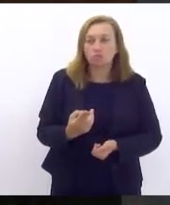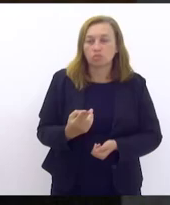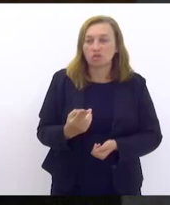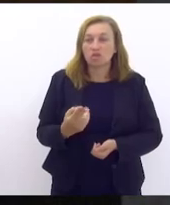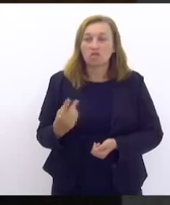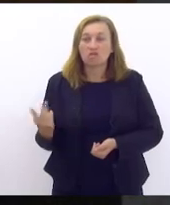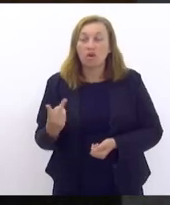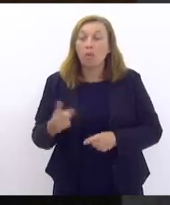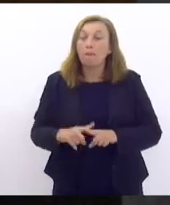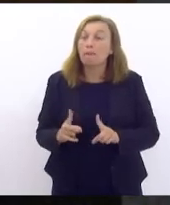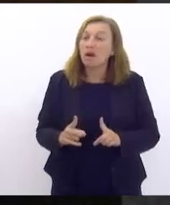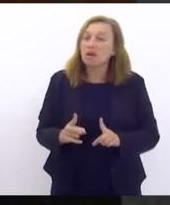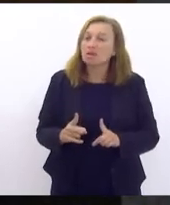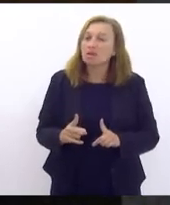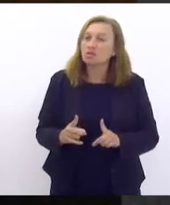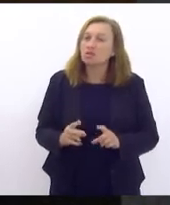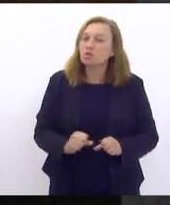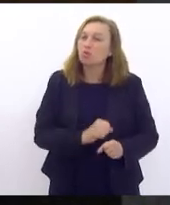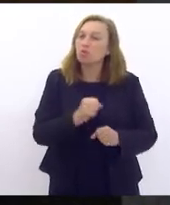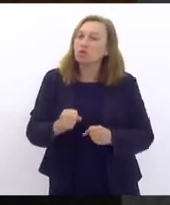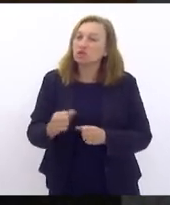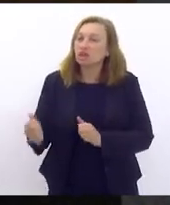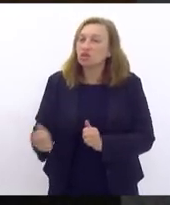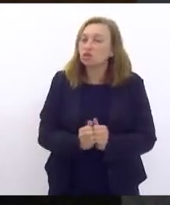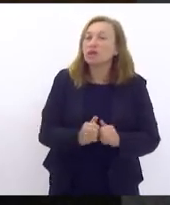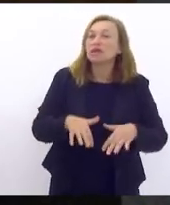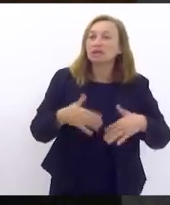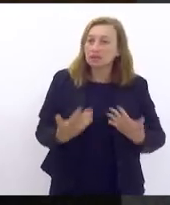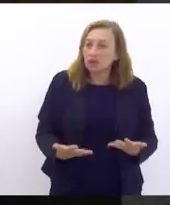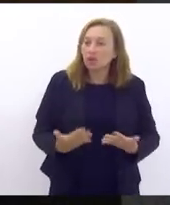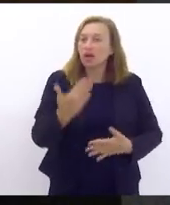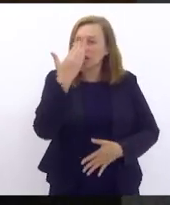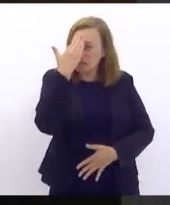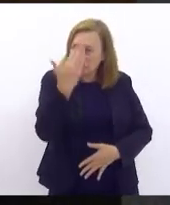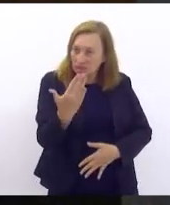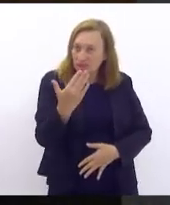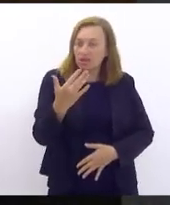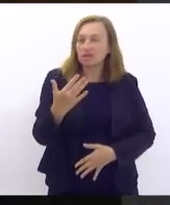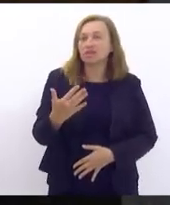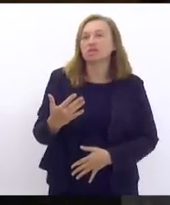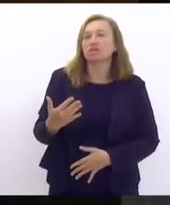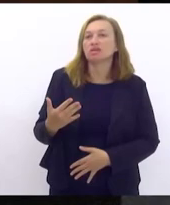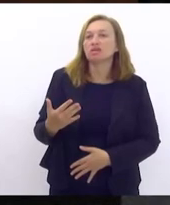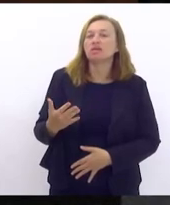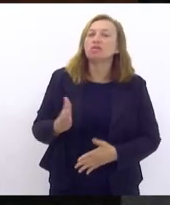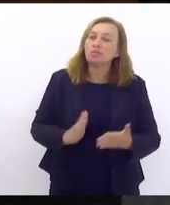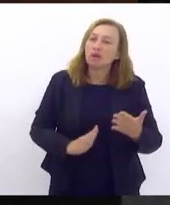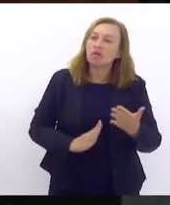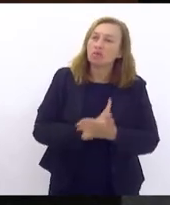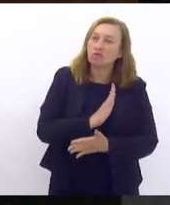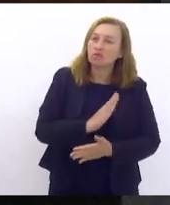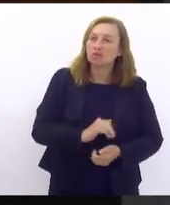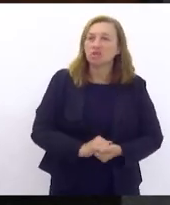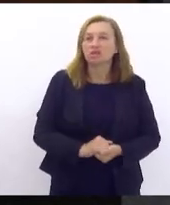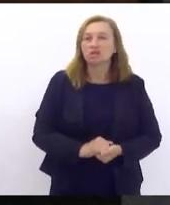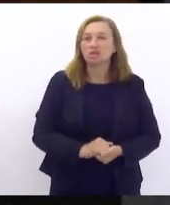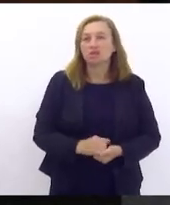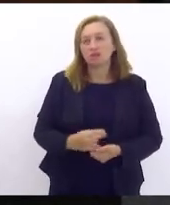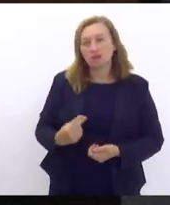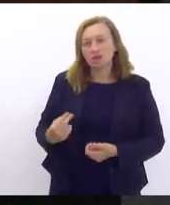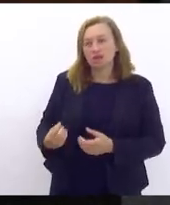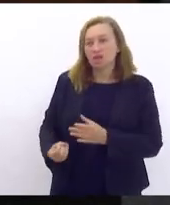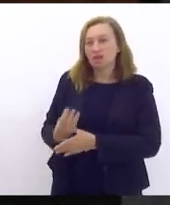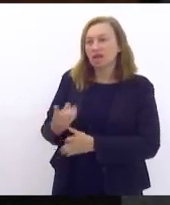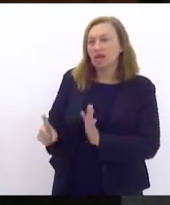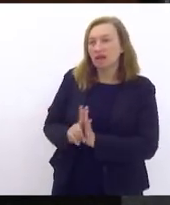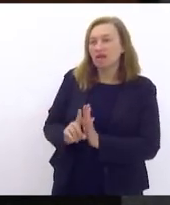privilégio, mas o poder de participação, né? Então, a gente agradece muito aos nossos pares pela aprovação. Eu sou coautora da lei,